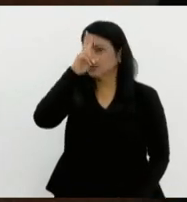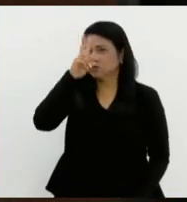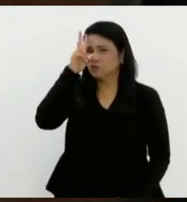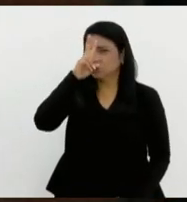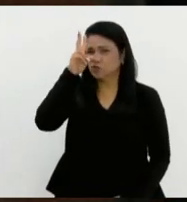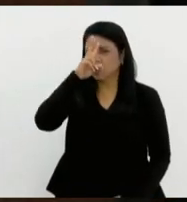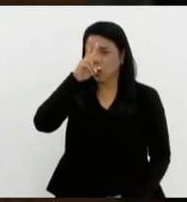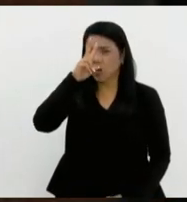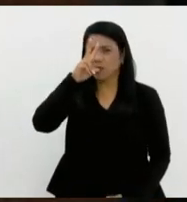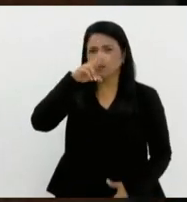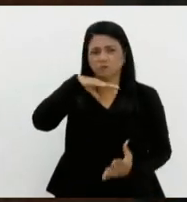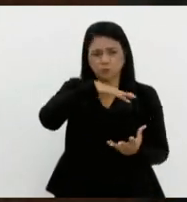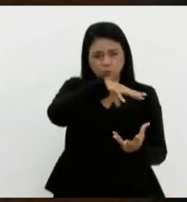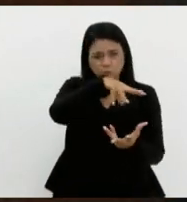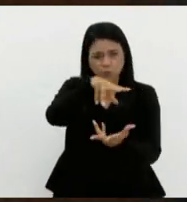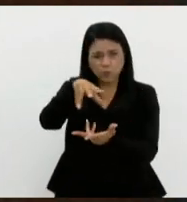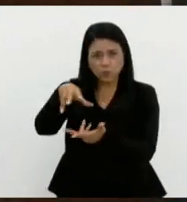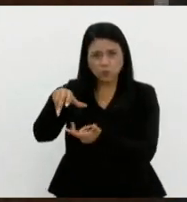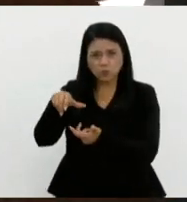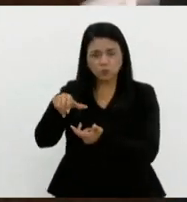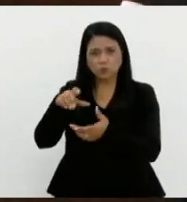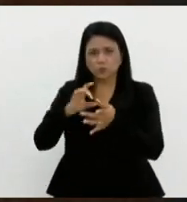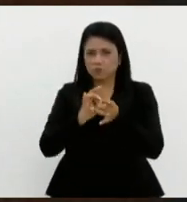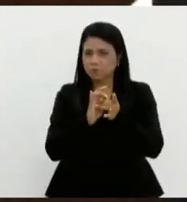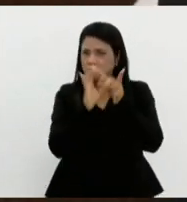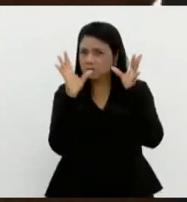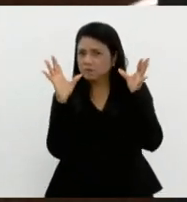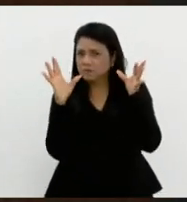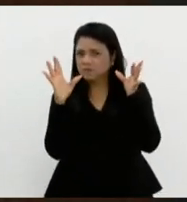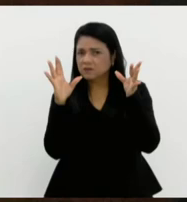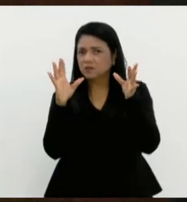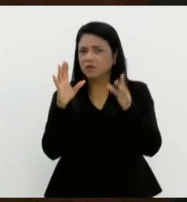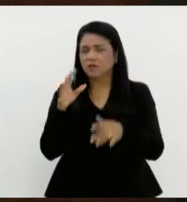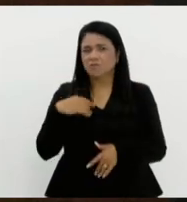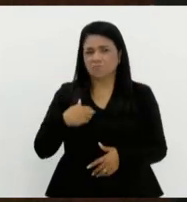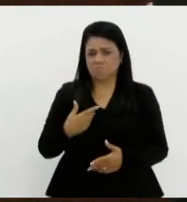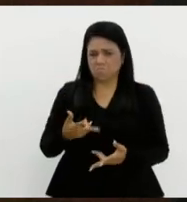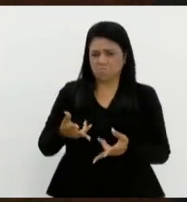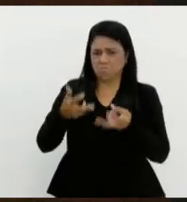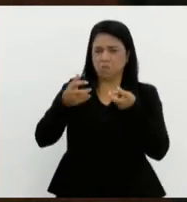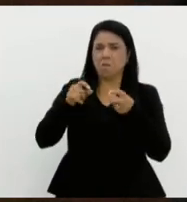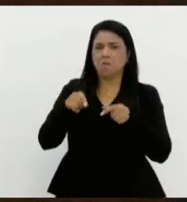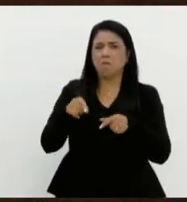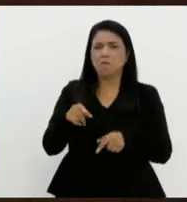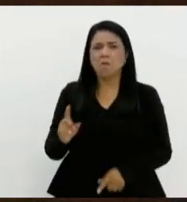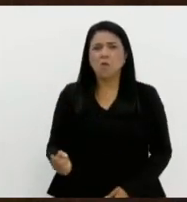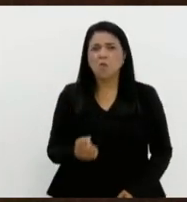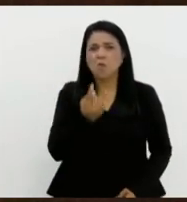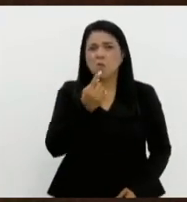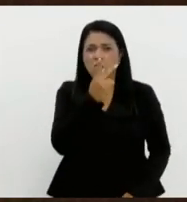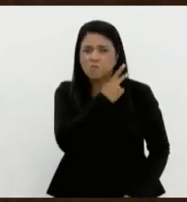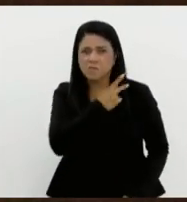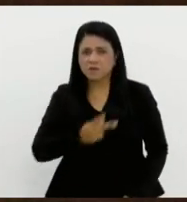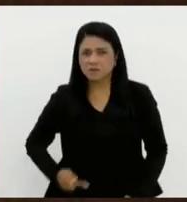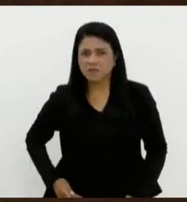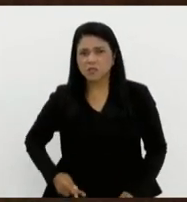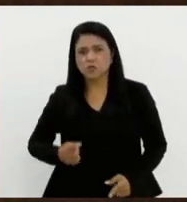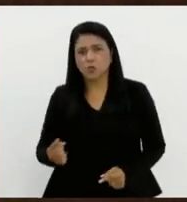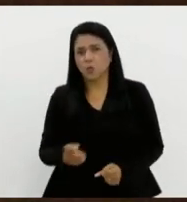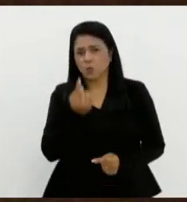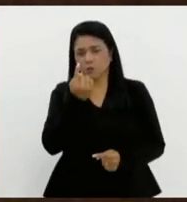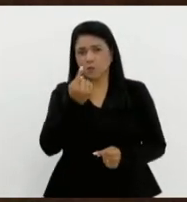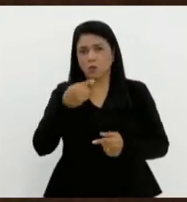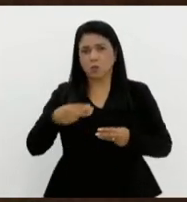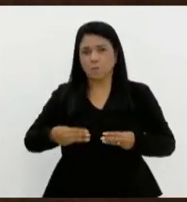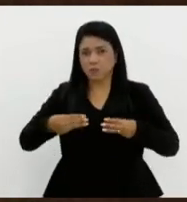nações democráticas vimos um presidente ou primeiro-ministro declarar